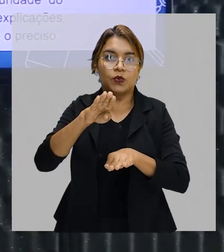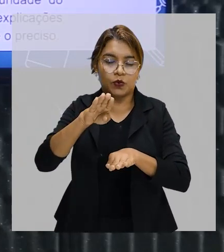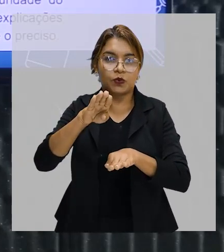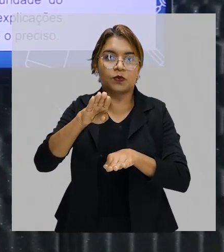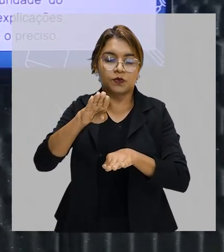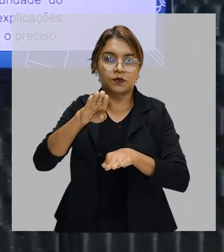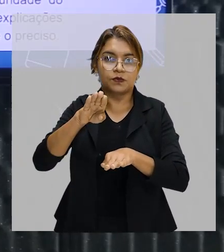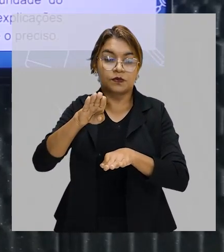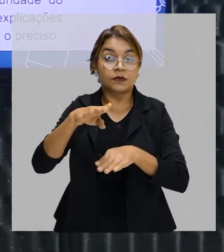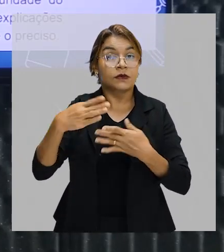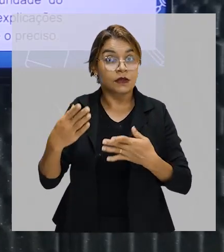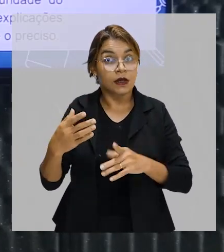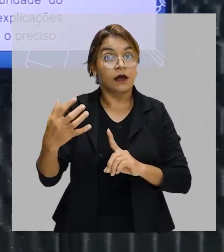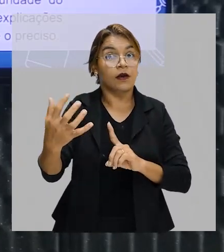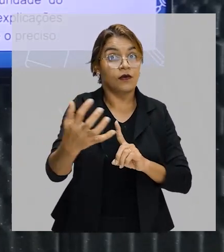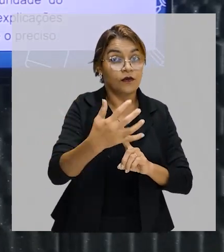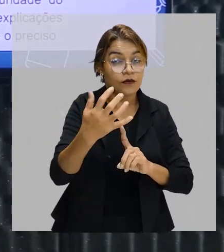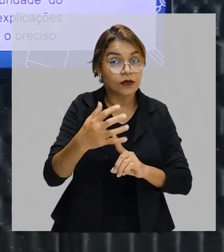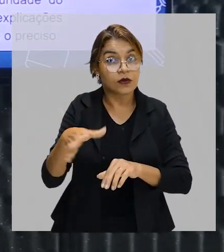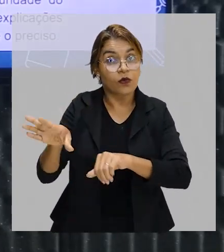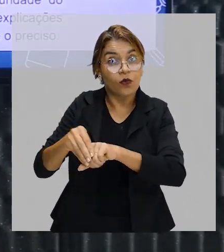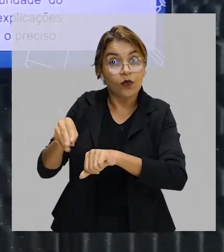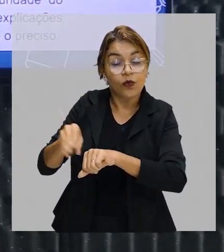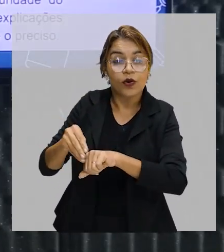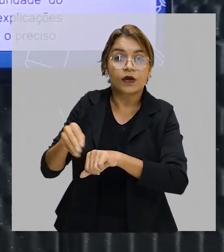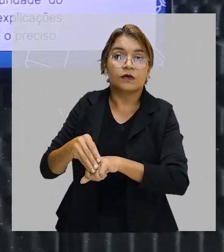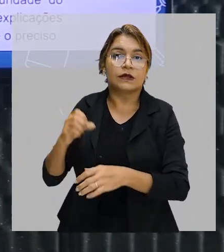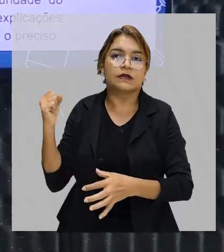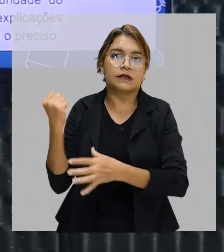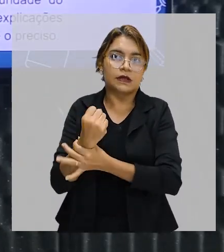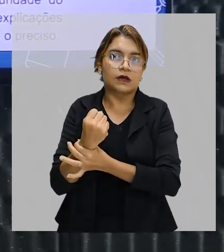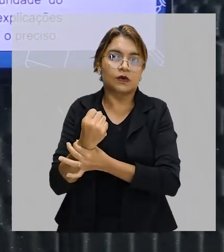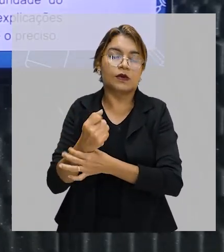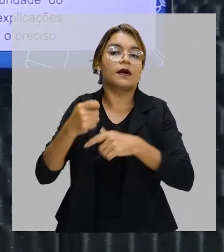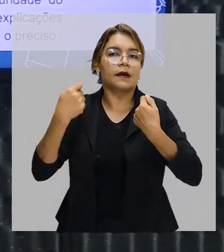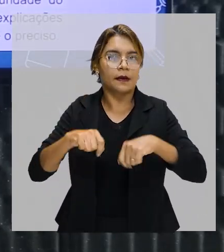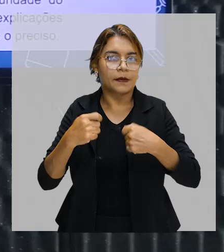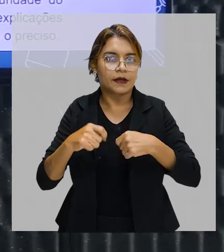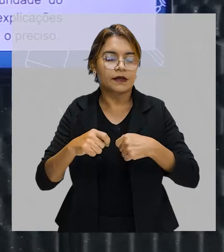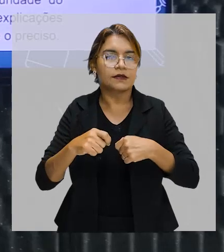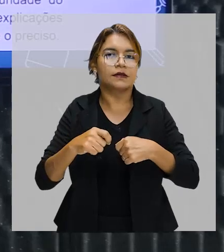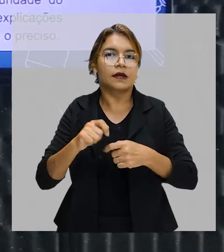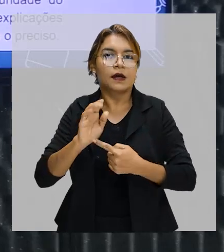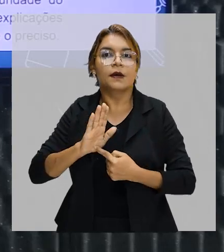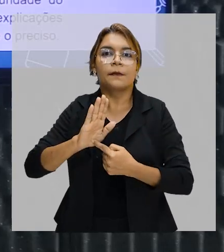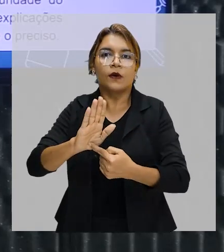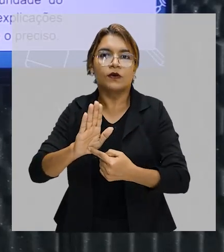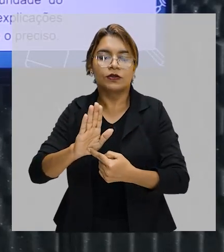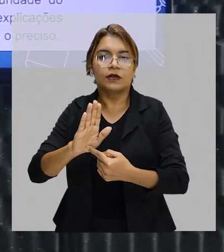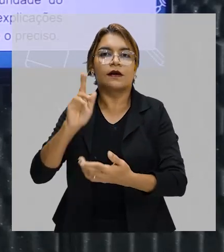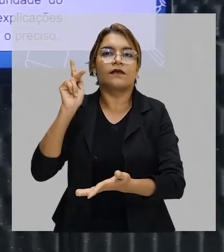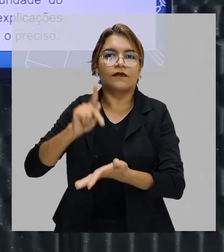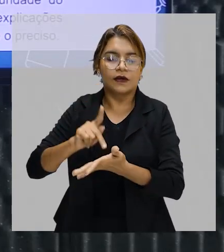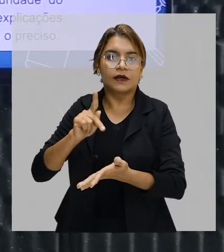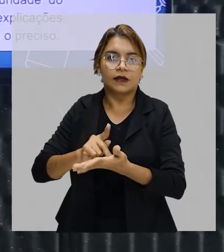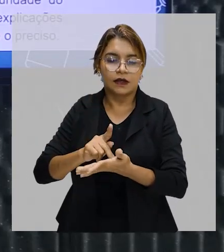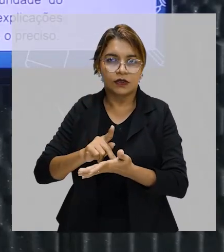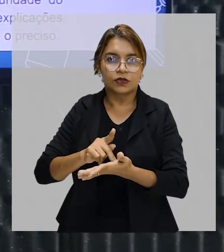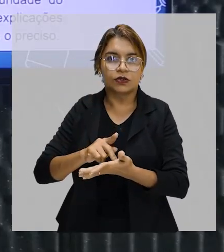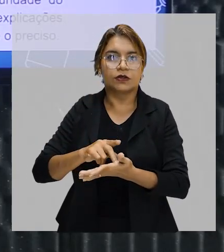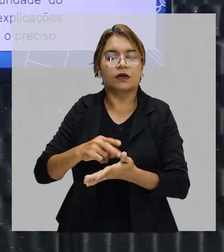E ela nos dá um conhecimento que é seguro, que é preciso e que traduz a realidade a partir do método